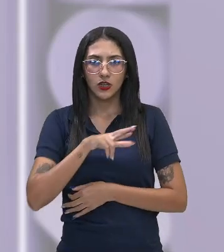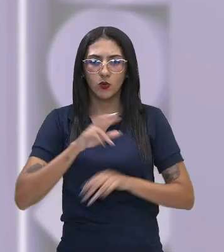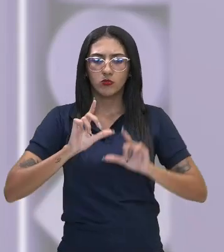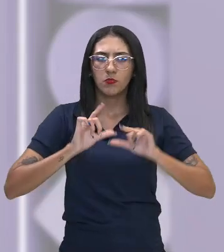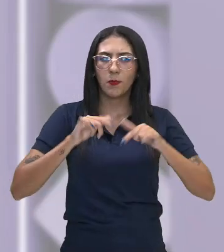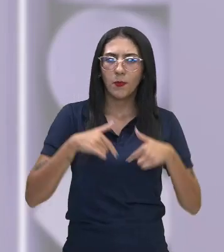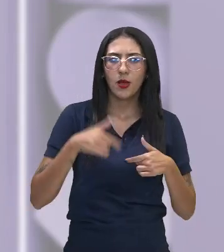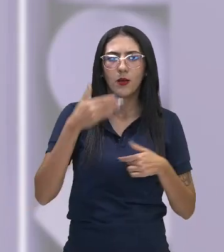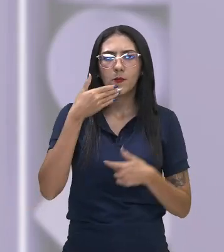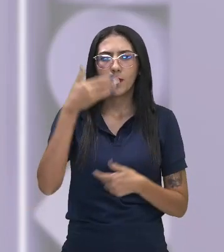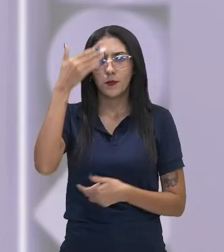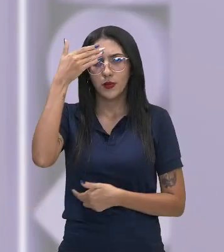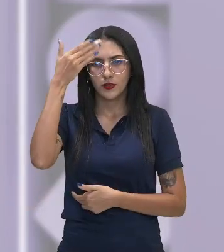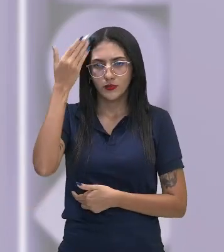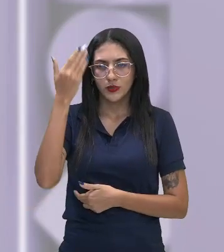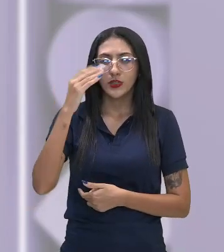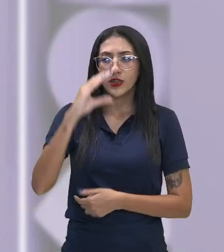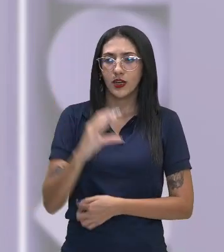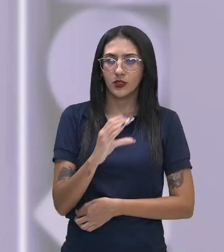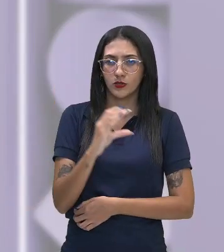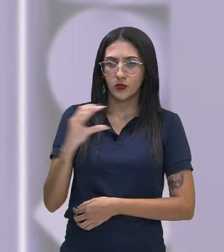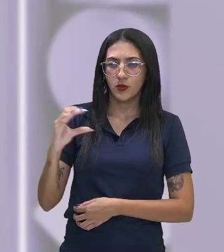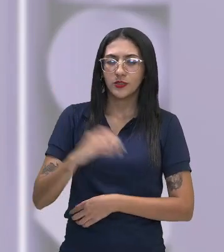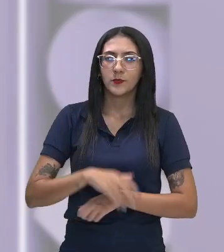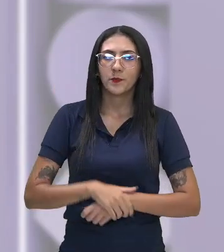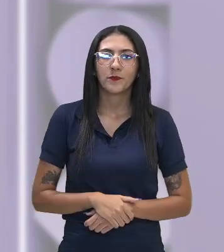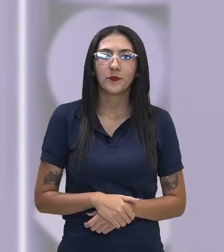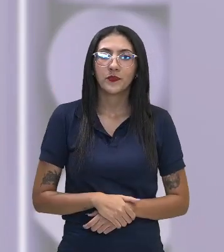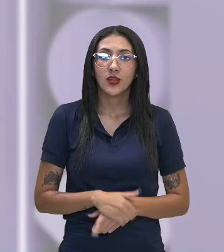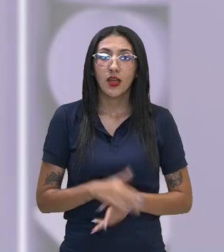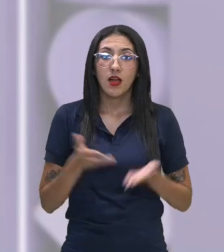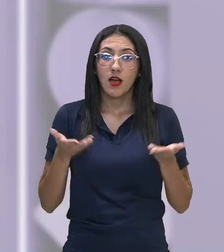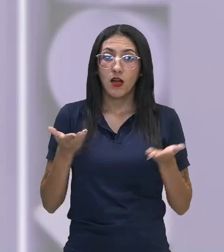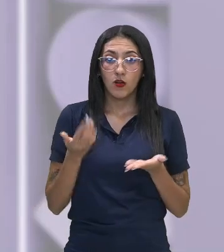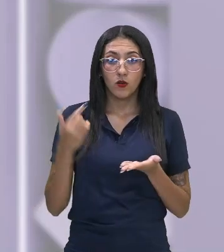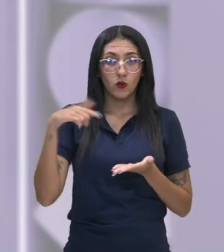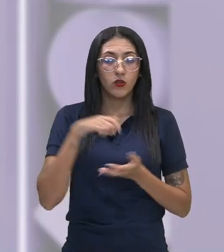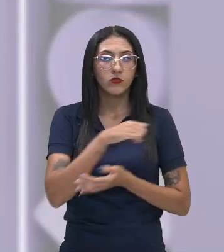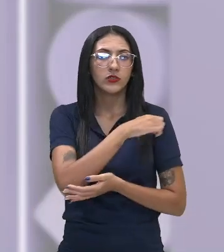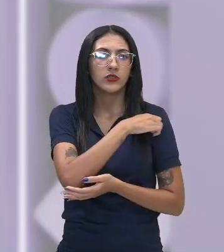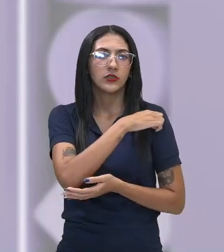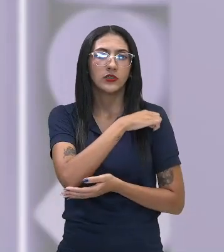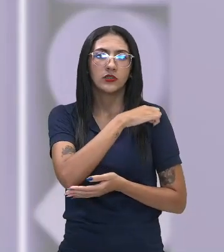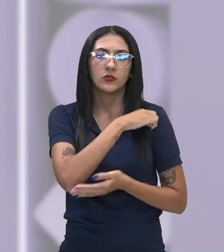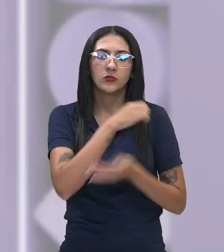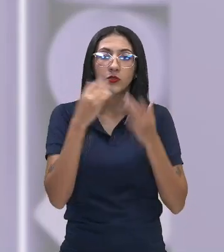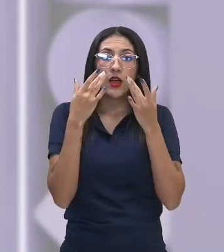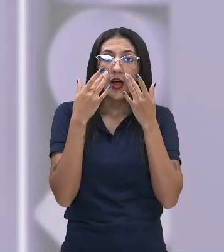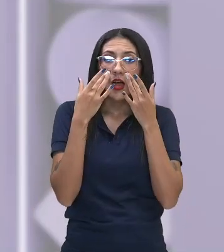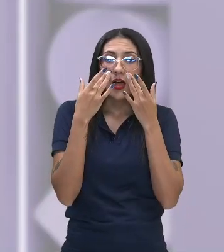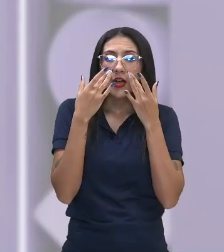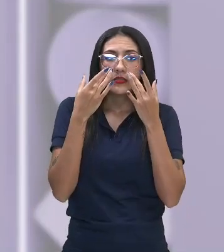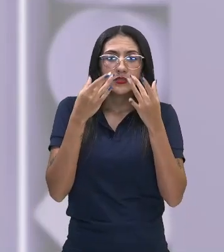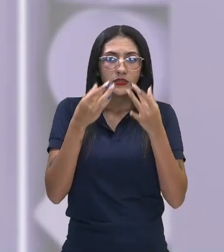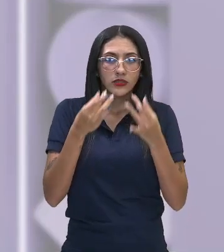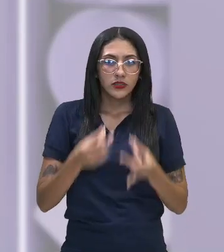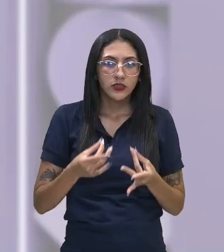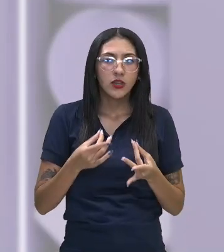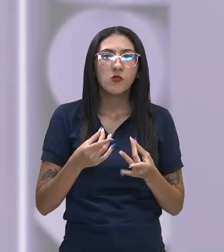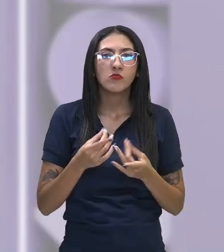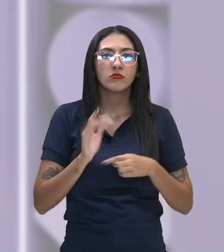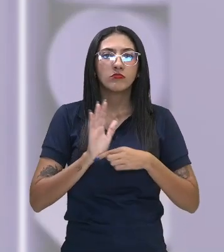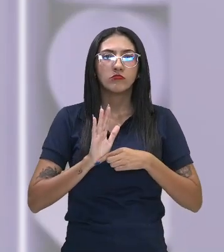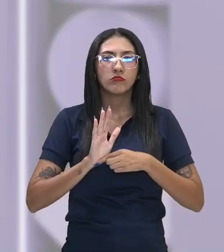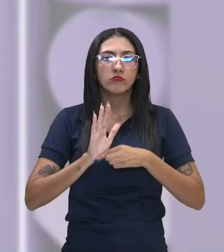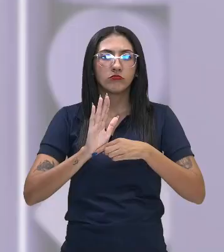aqui eu quero te convidar, meu caro aluno, minha cara aluna, a olhar com muita atenção a seguinte afirmação de